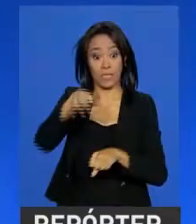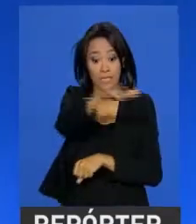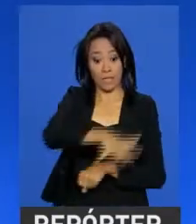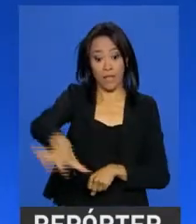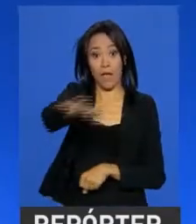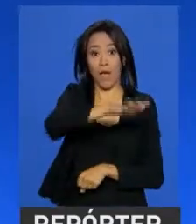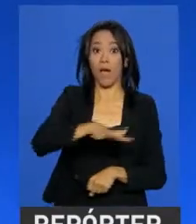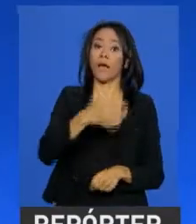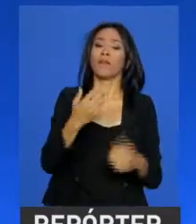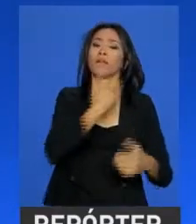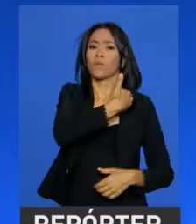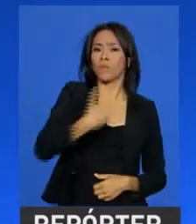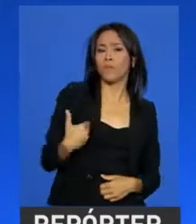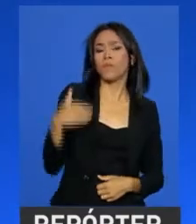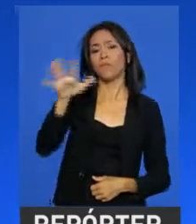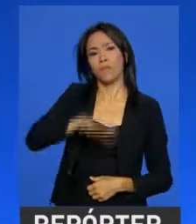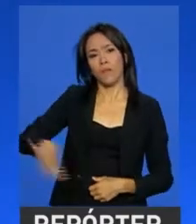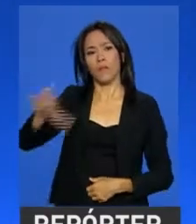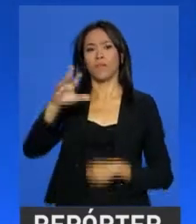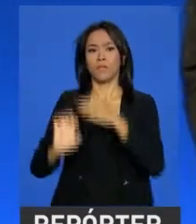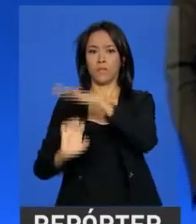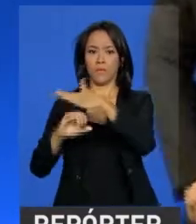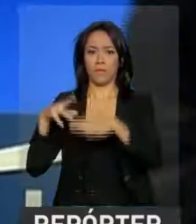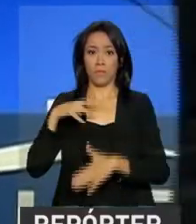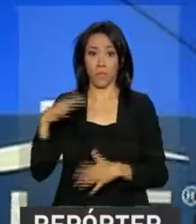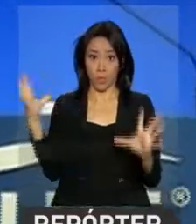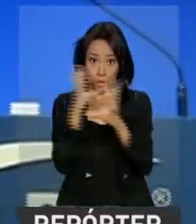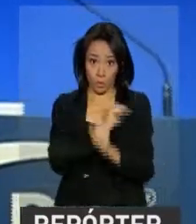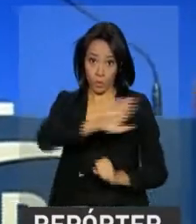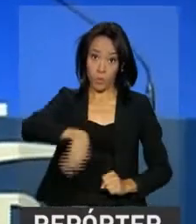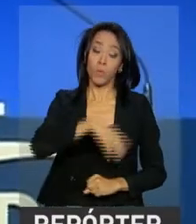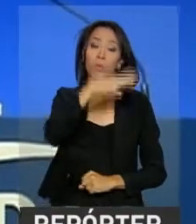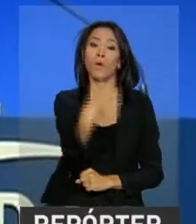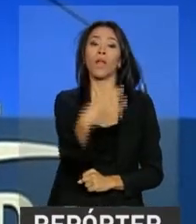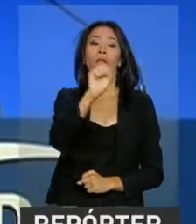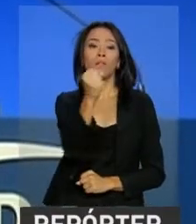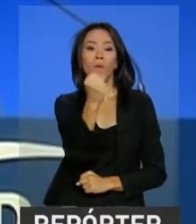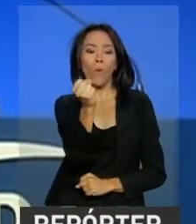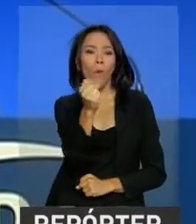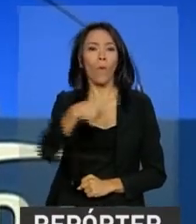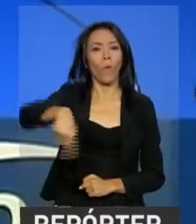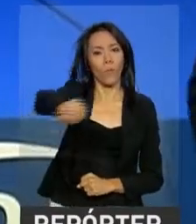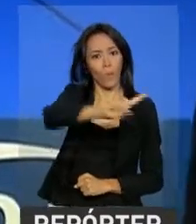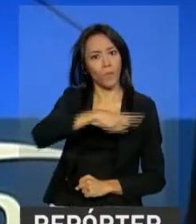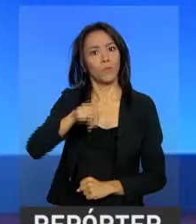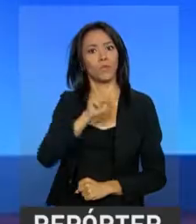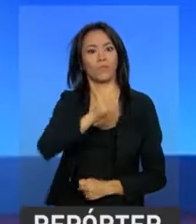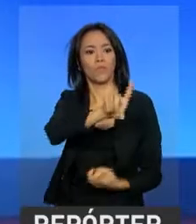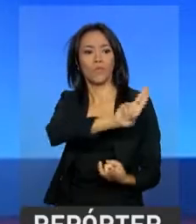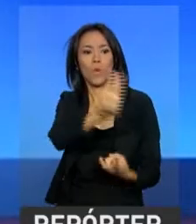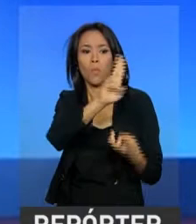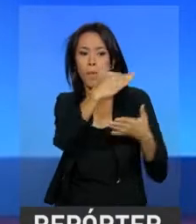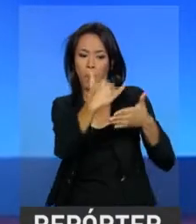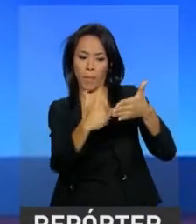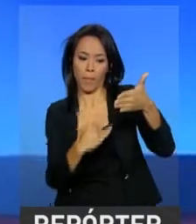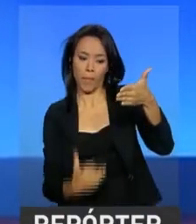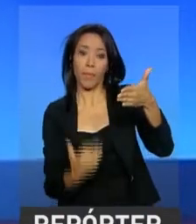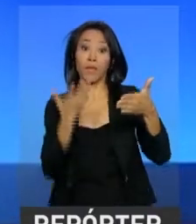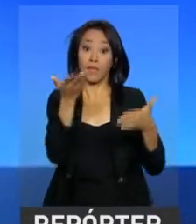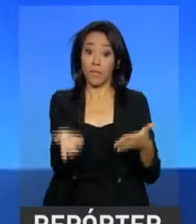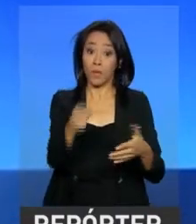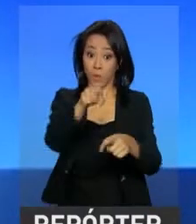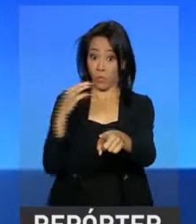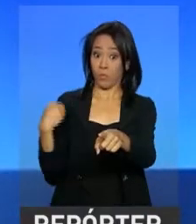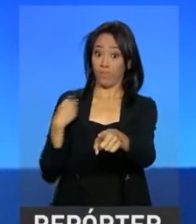público e privado. No total, são 48 indicados pelo júri oficial do evento. O ministro da Fazenda,